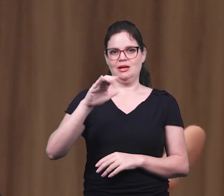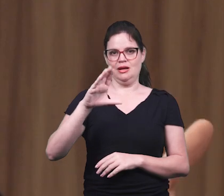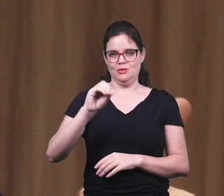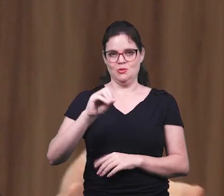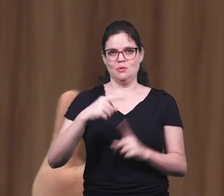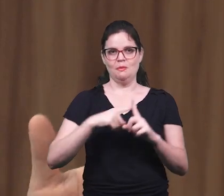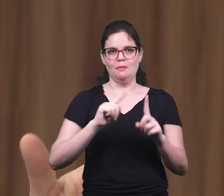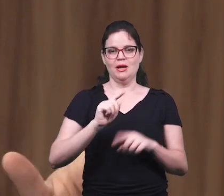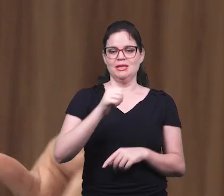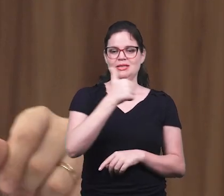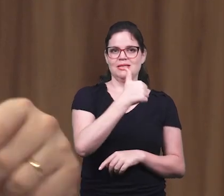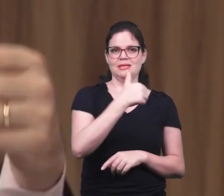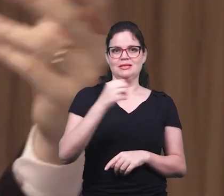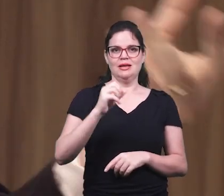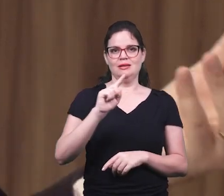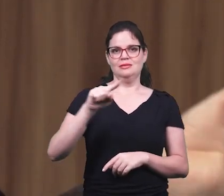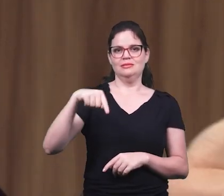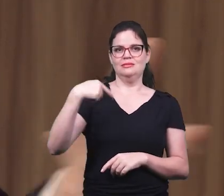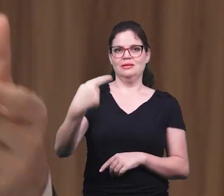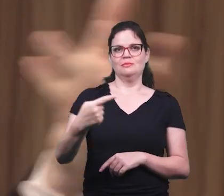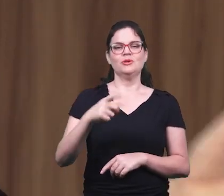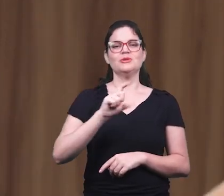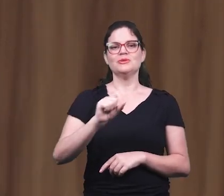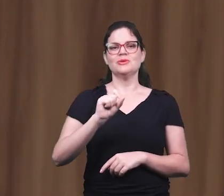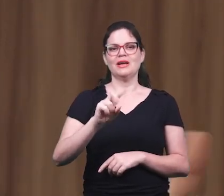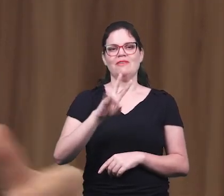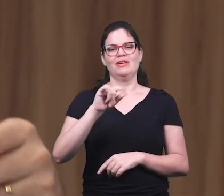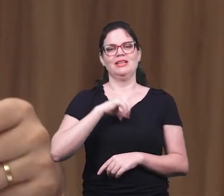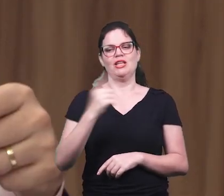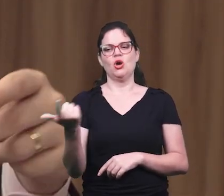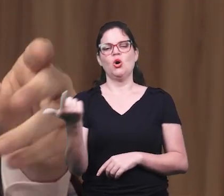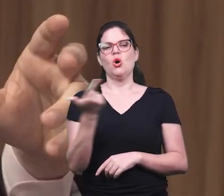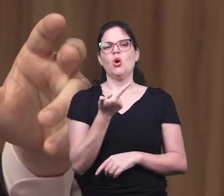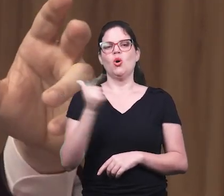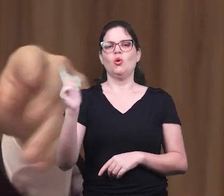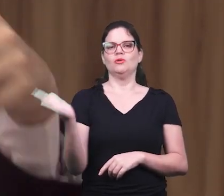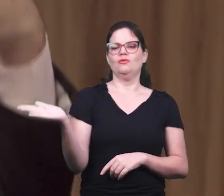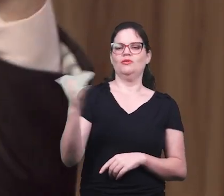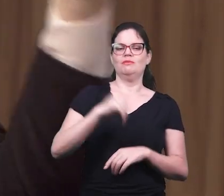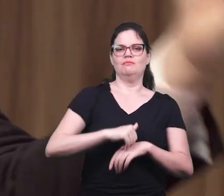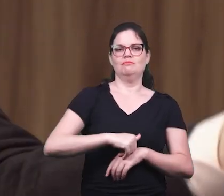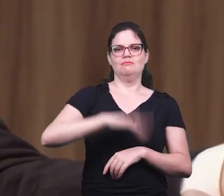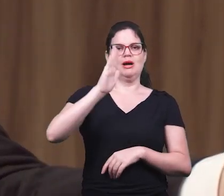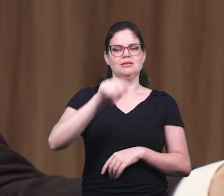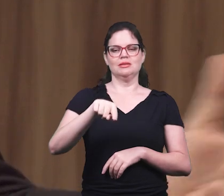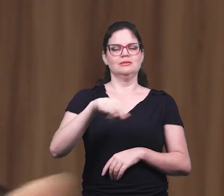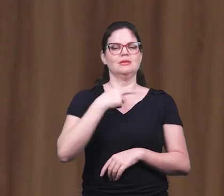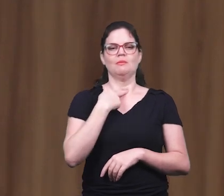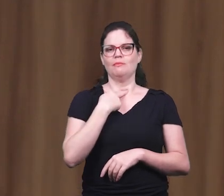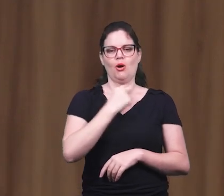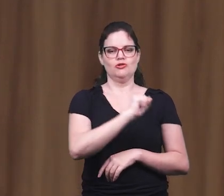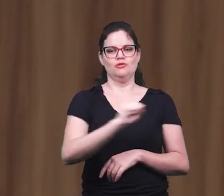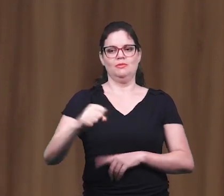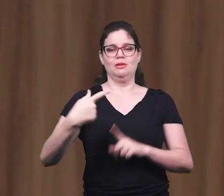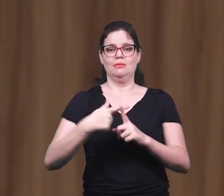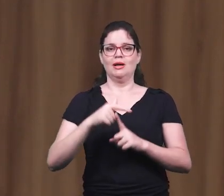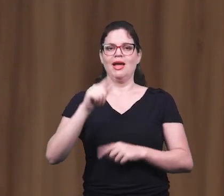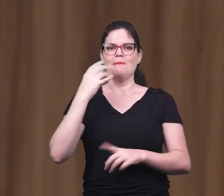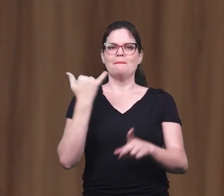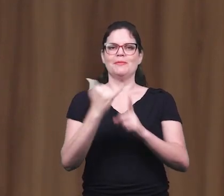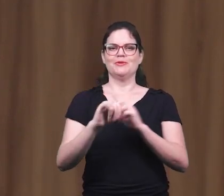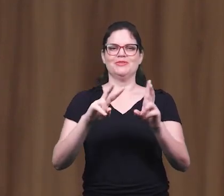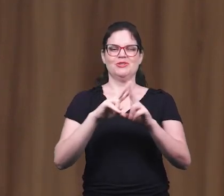anos após viria um cisne que eles não poderiam matar, que dizem que é a profecia sobre Lutero, né? Exatamente. Que viria depois